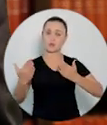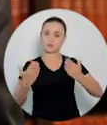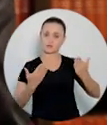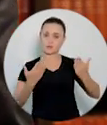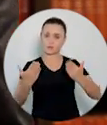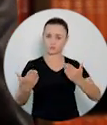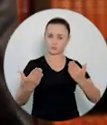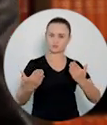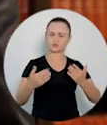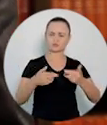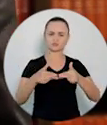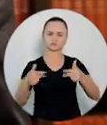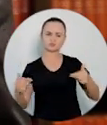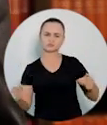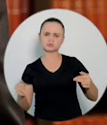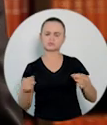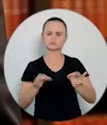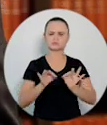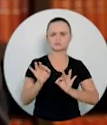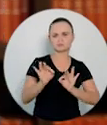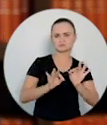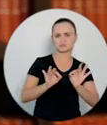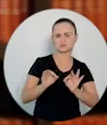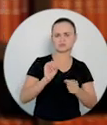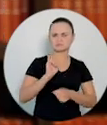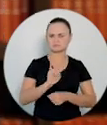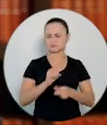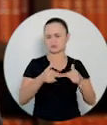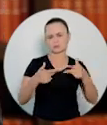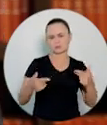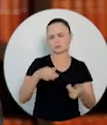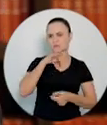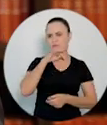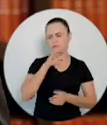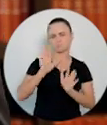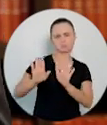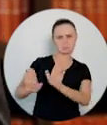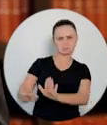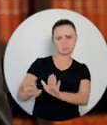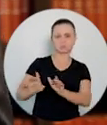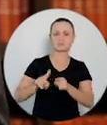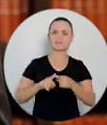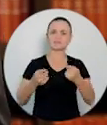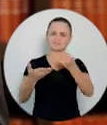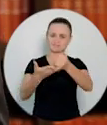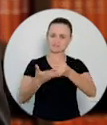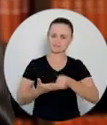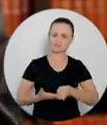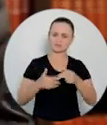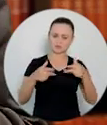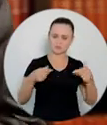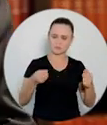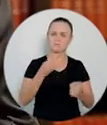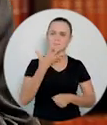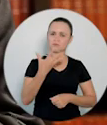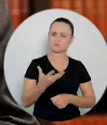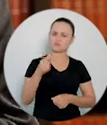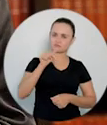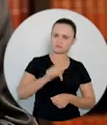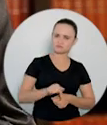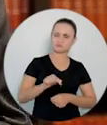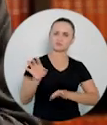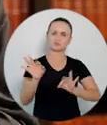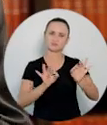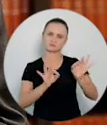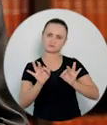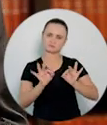comparando como as coisas funcionam, claro, deixar lá o que não está funcionando lá, mas trazer para cá o que está funcionando lá. Esse diálogo